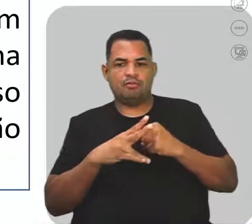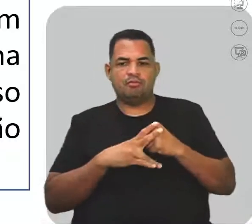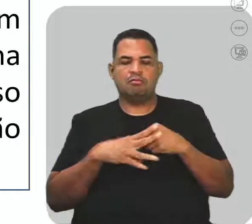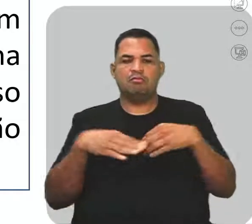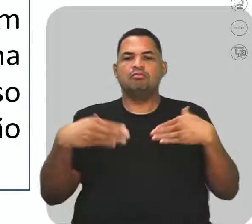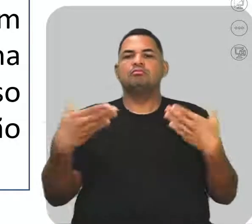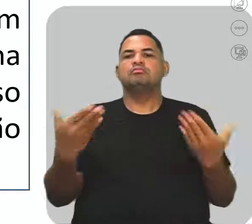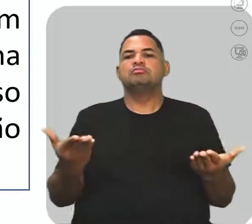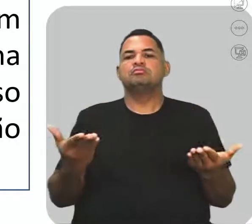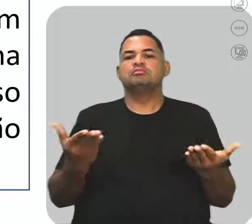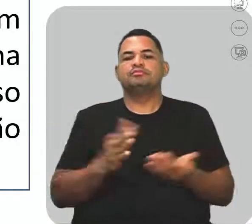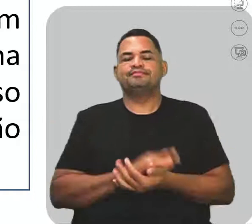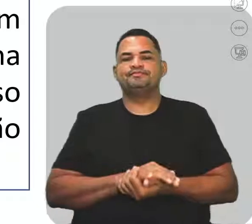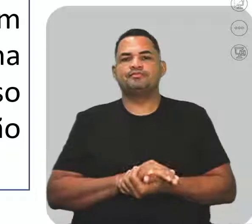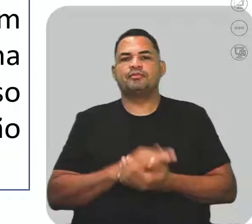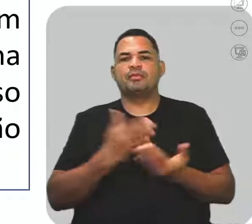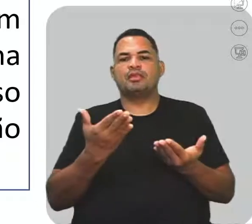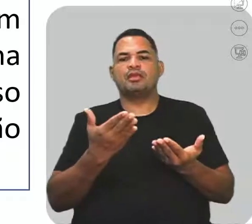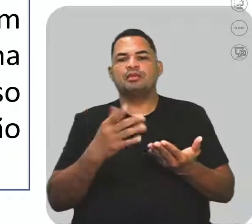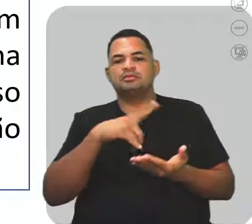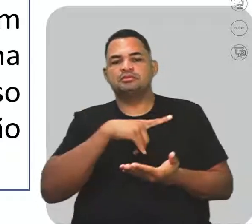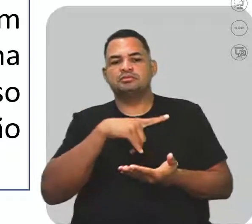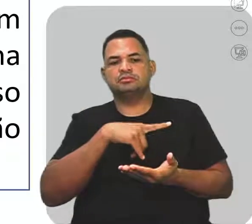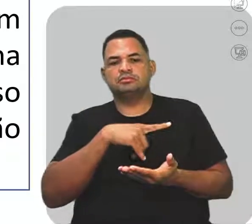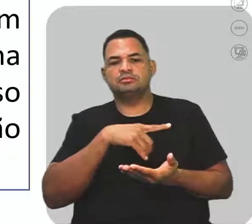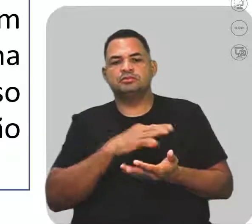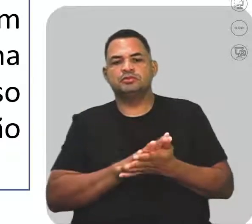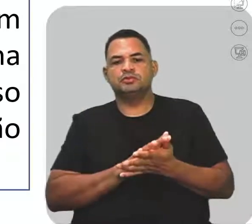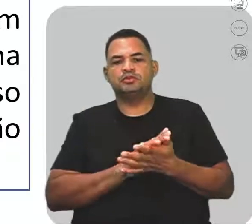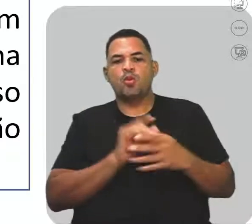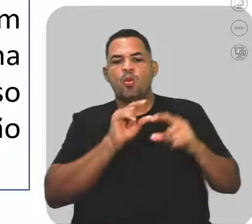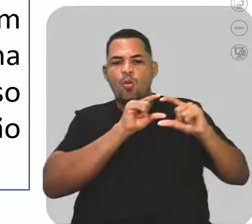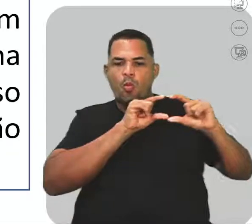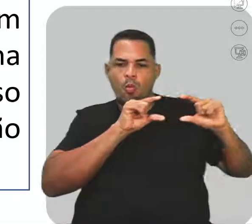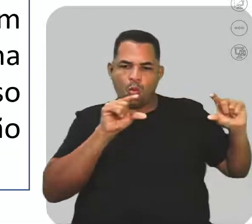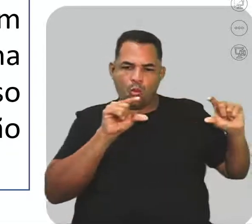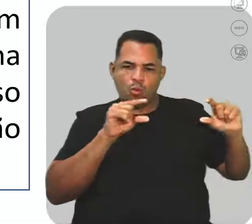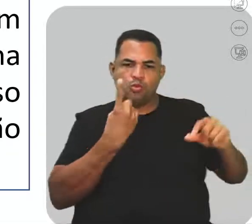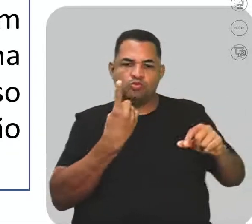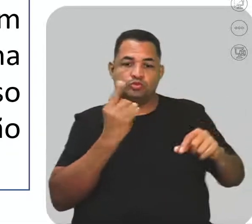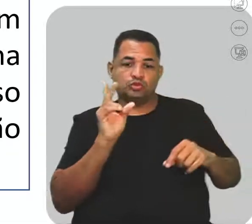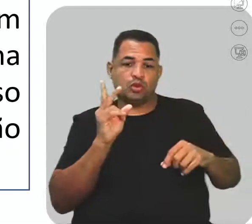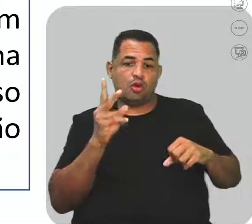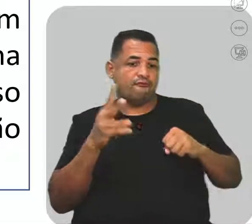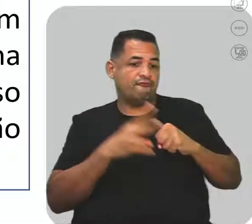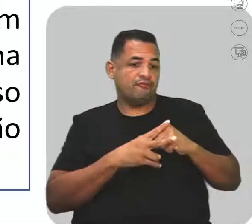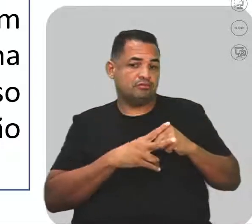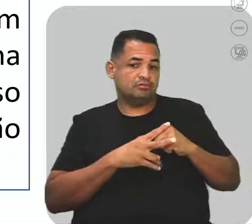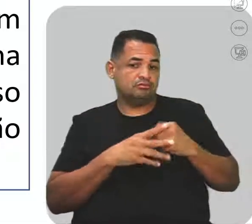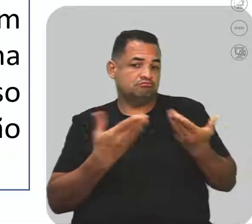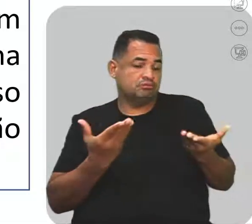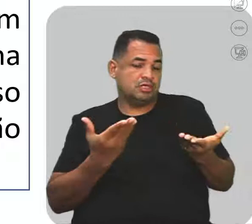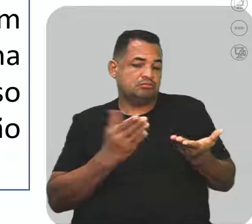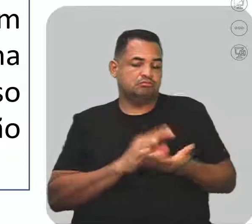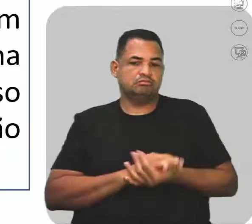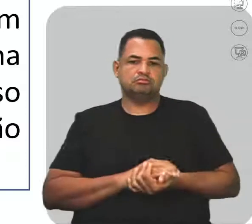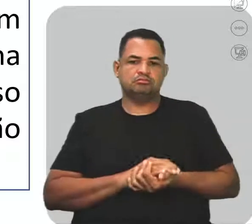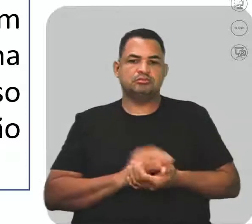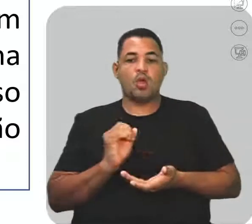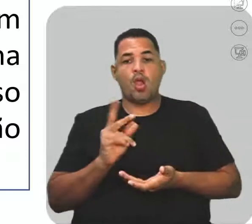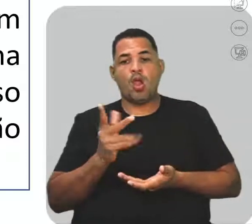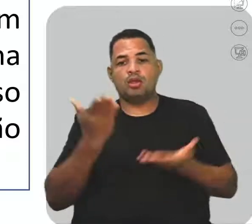Ou seja, o período simples, ele tem uma oração, é construído em torno de um único verbo ou de uma locução verbal,